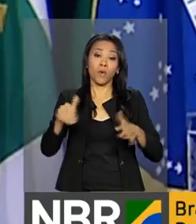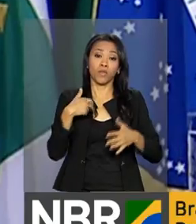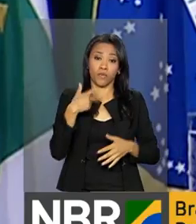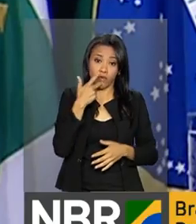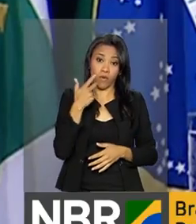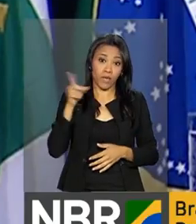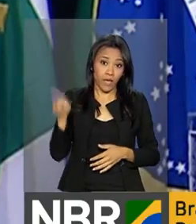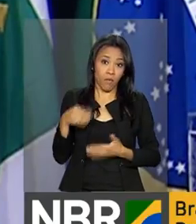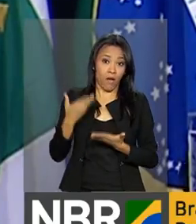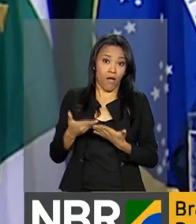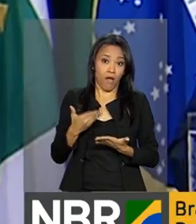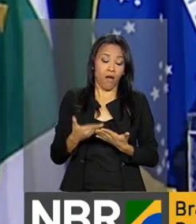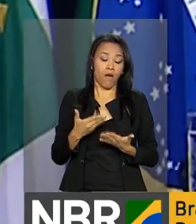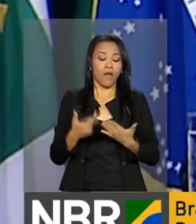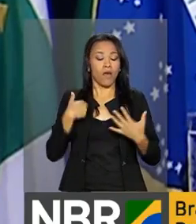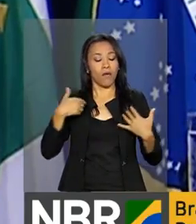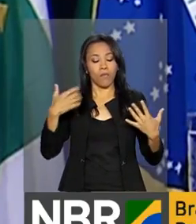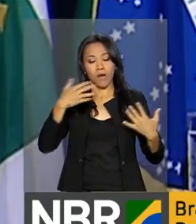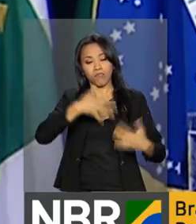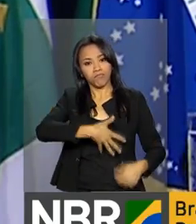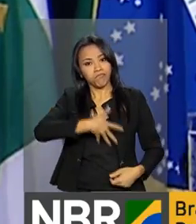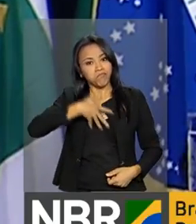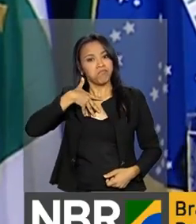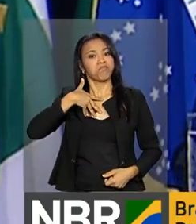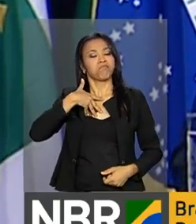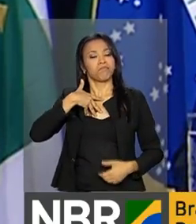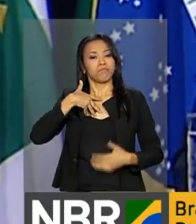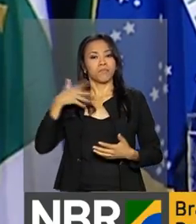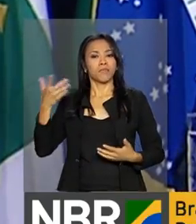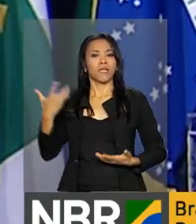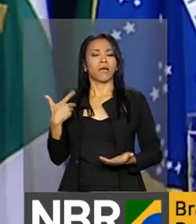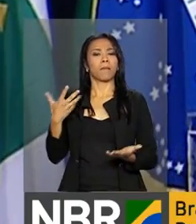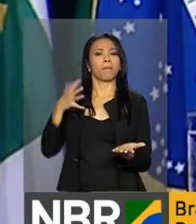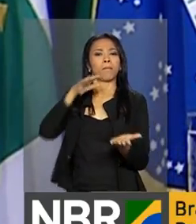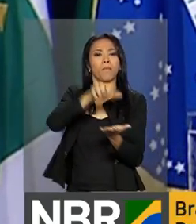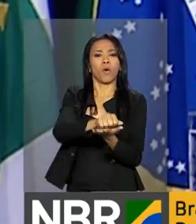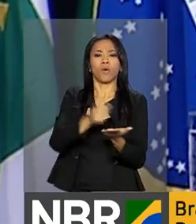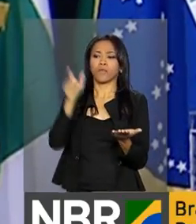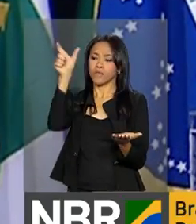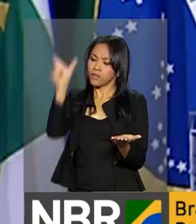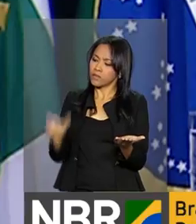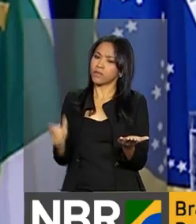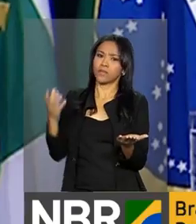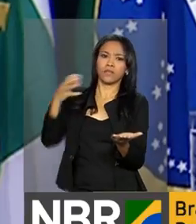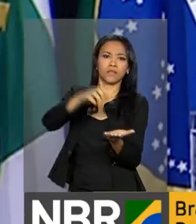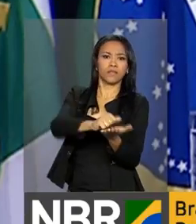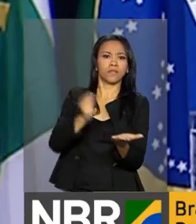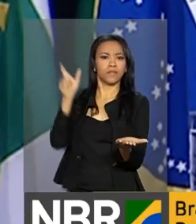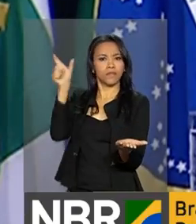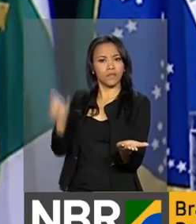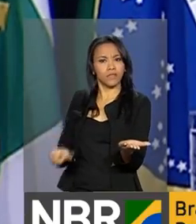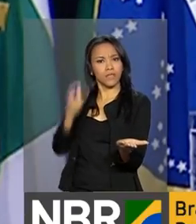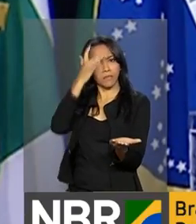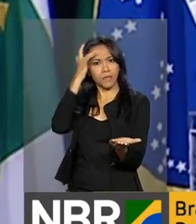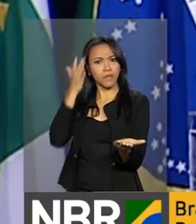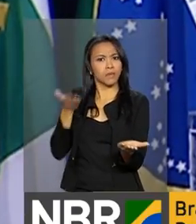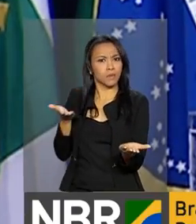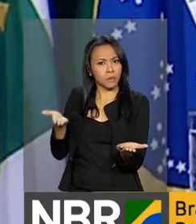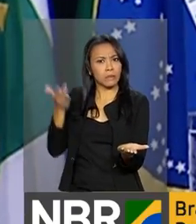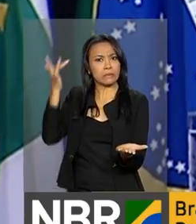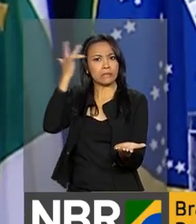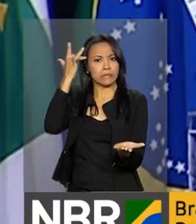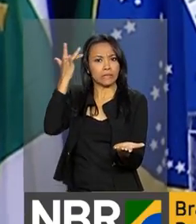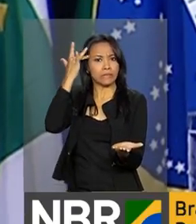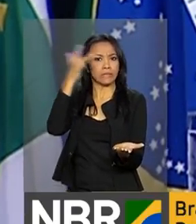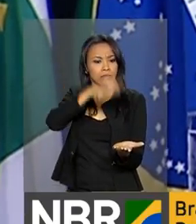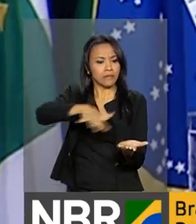extraordinária é poder dar por si a essa figura jurídica do mundo jurídico que é doutora raquel